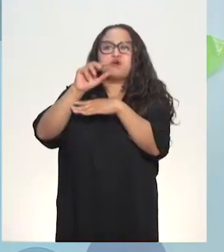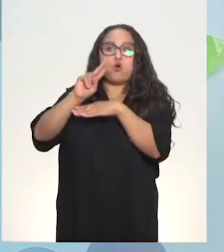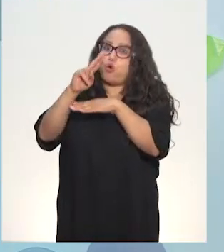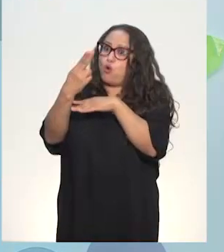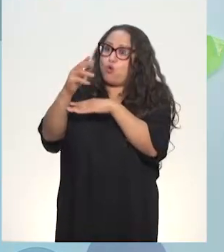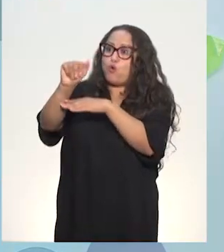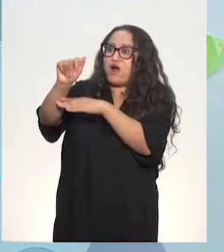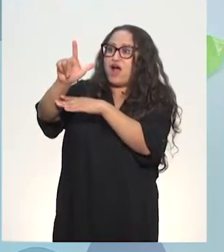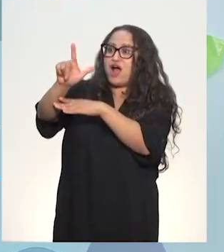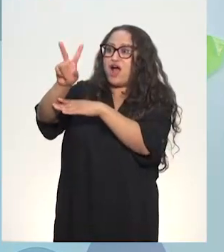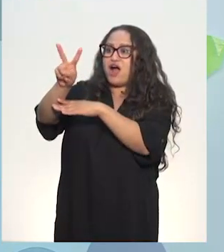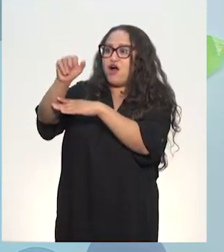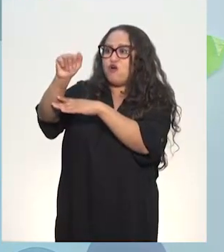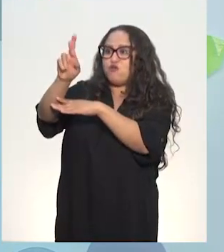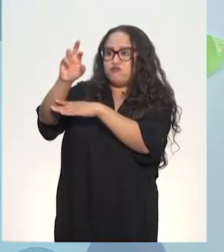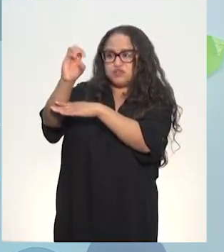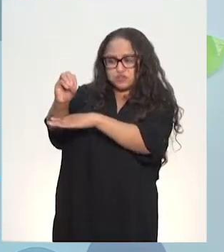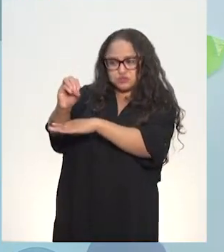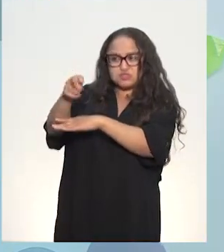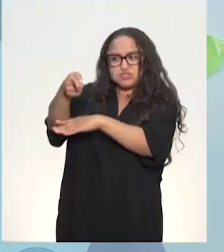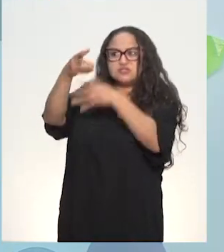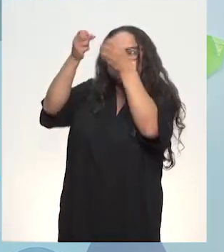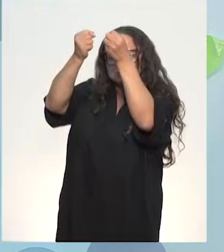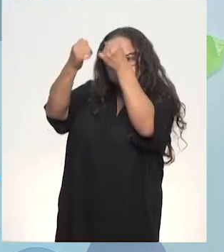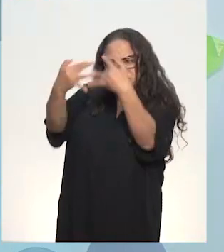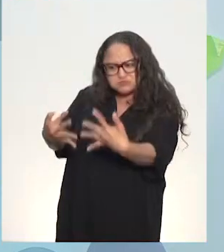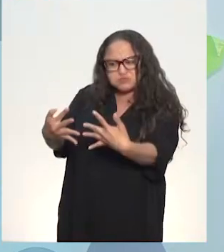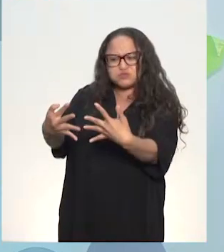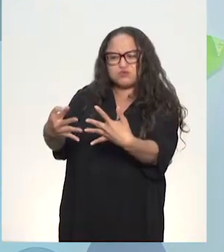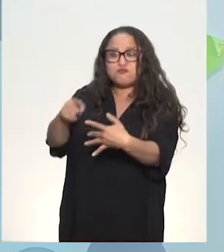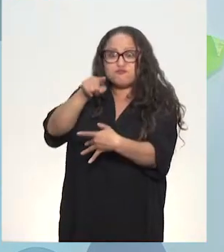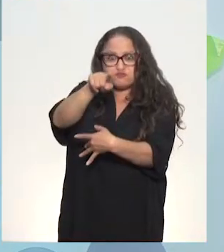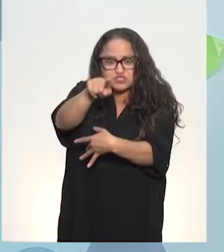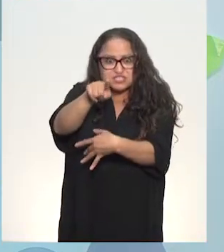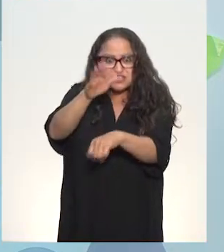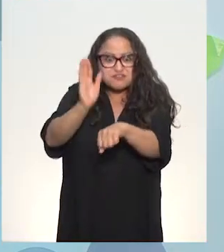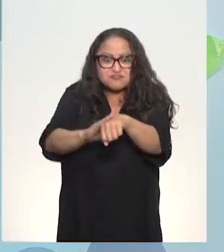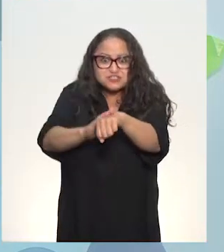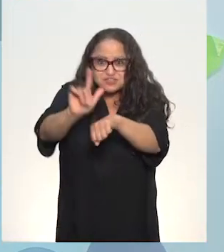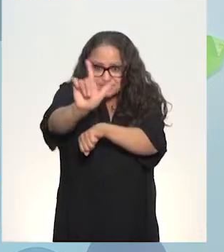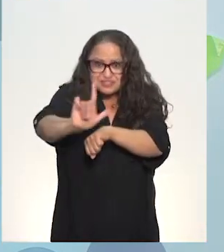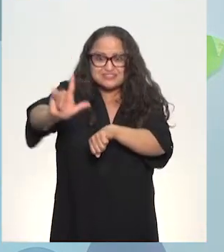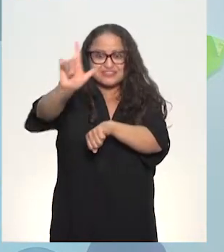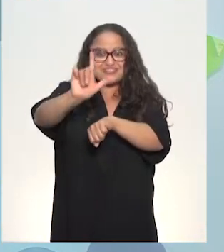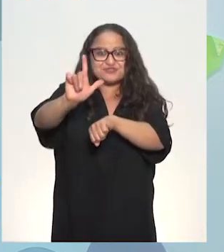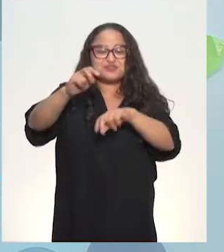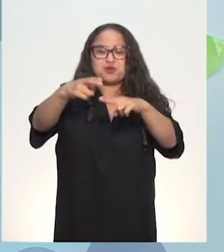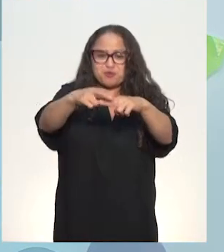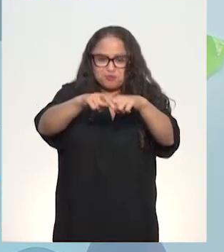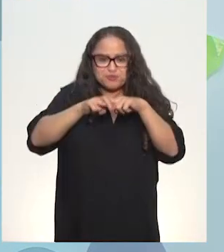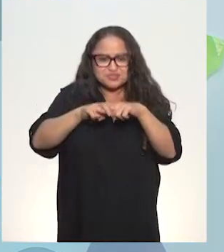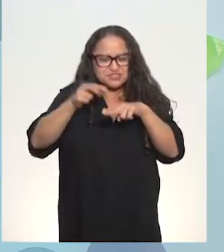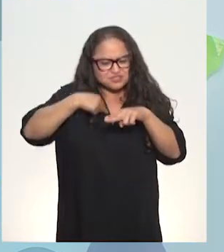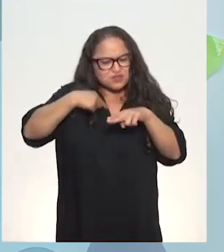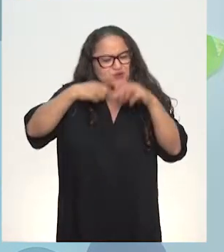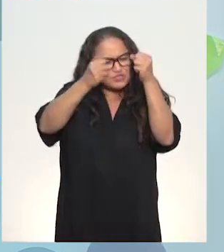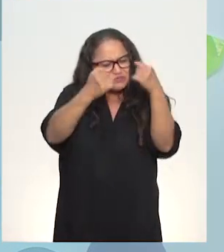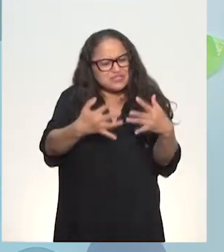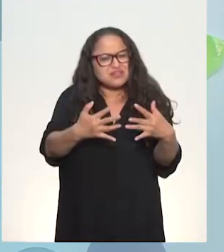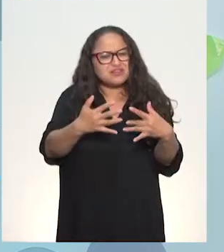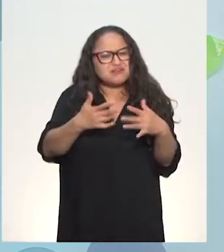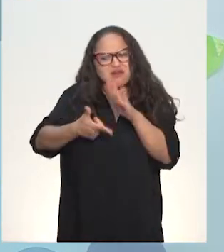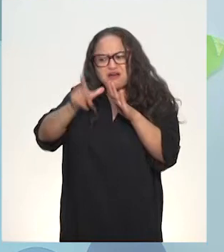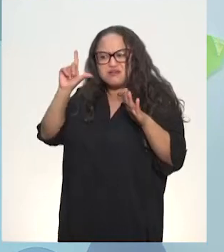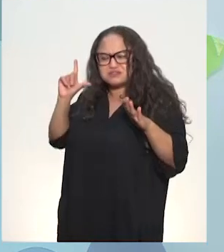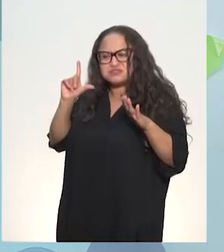né, descreveu, você está fazendo literatura. Por isso que eu falei na última aula, repito aqui, às vezes a